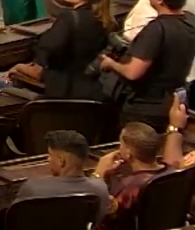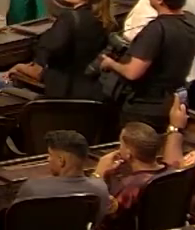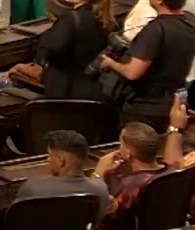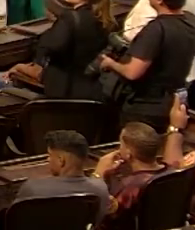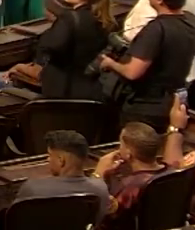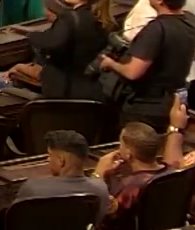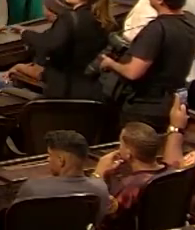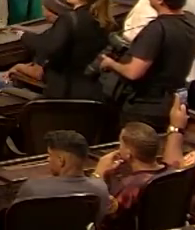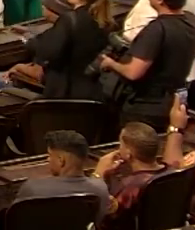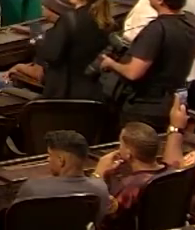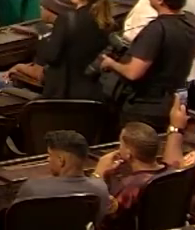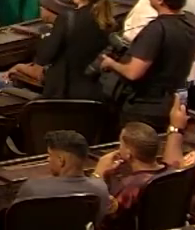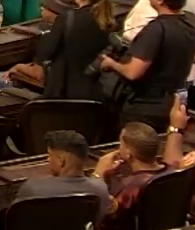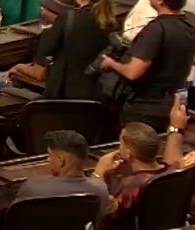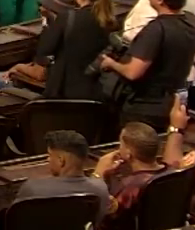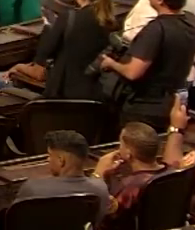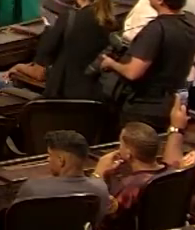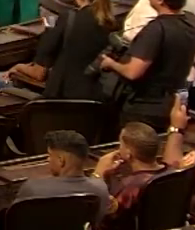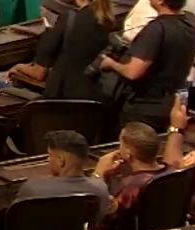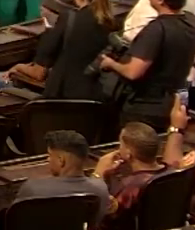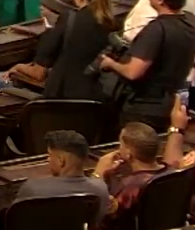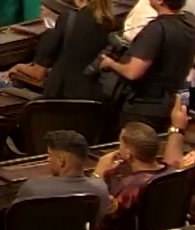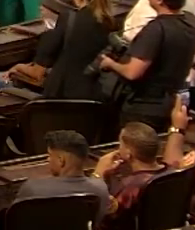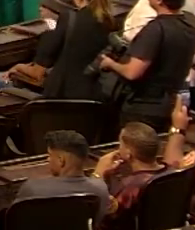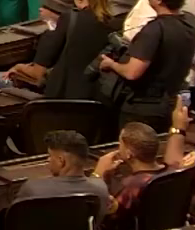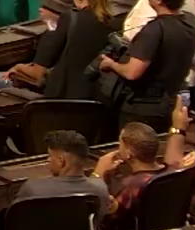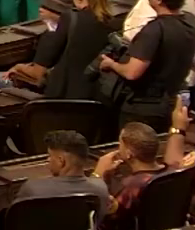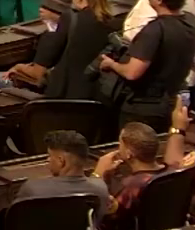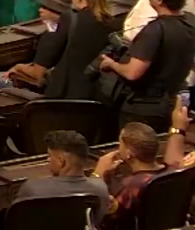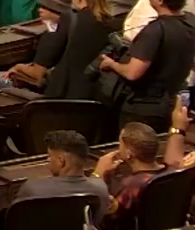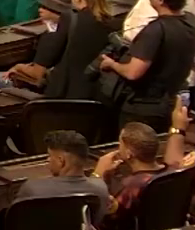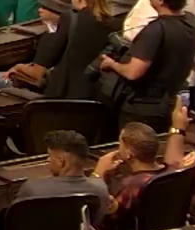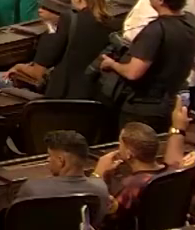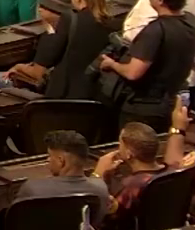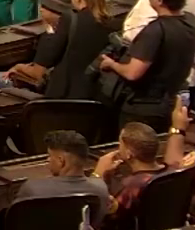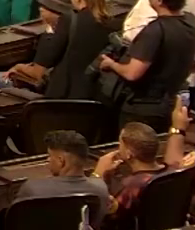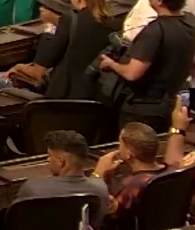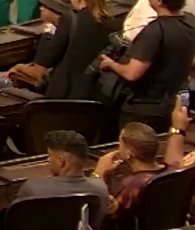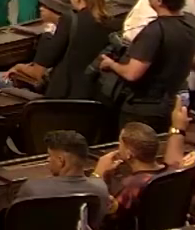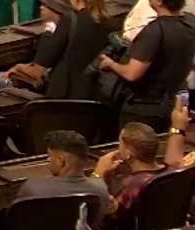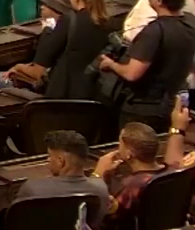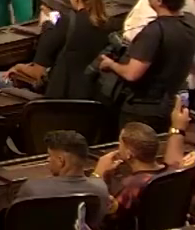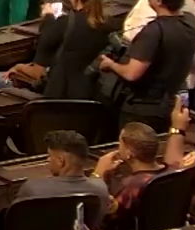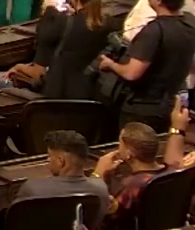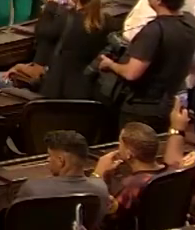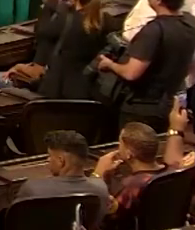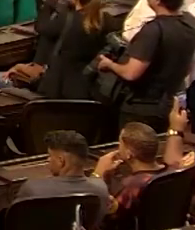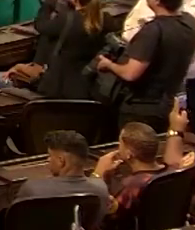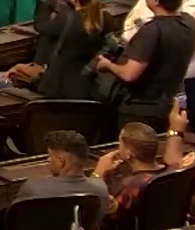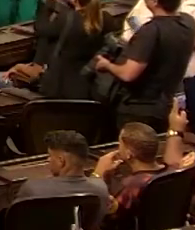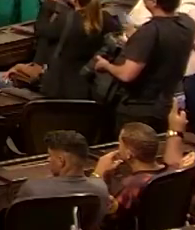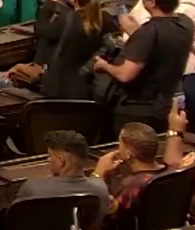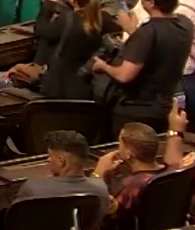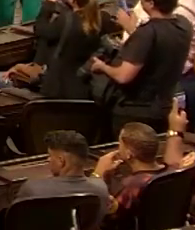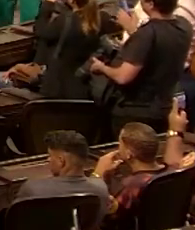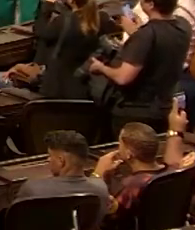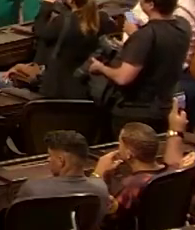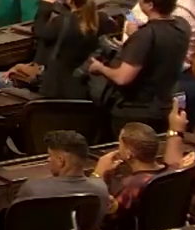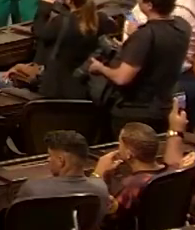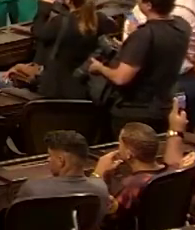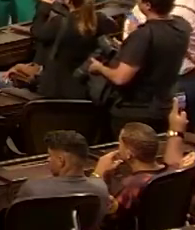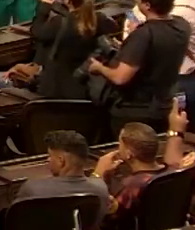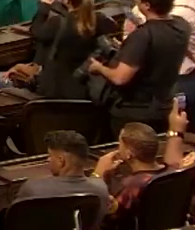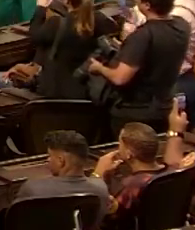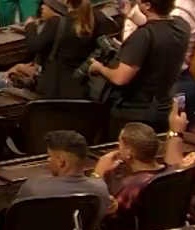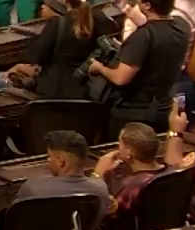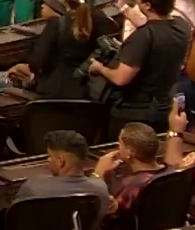guardiã, caminho dos saberes de Nanã. Quem manja a sereia, mas de todos os flores. Quem inveja a vitória,